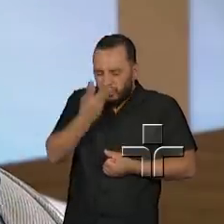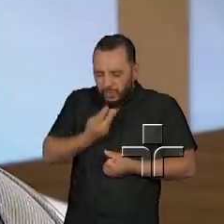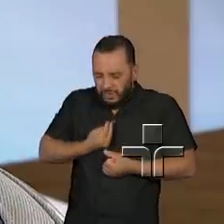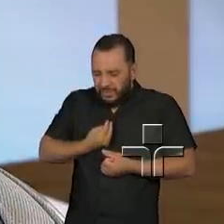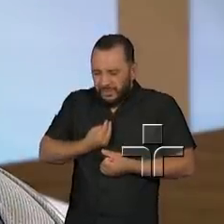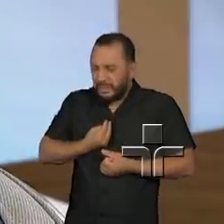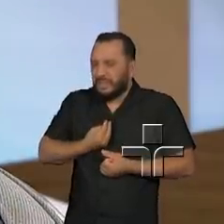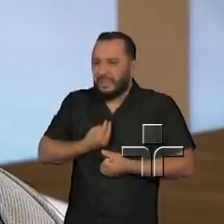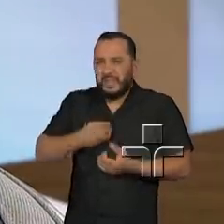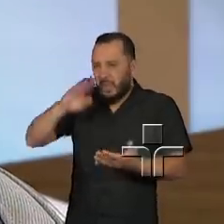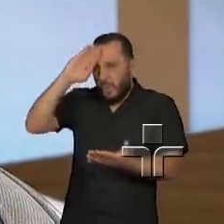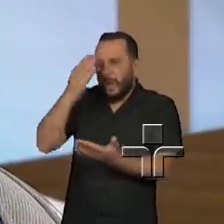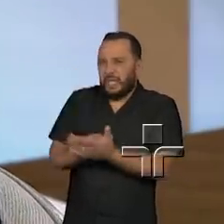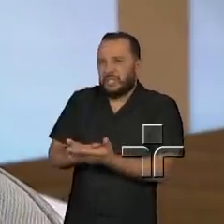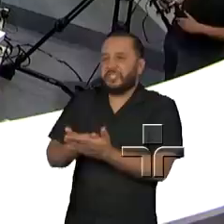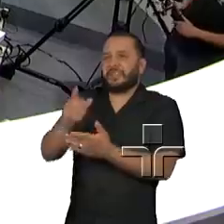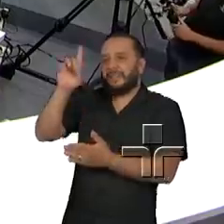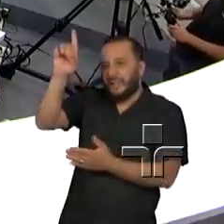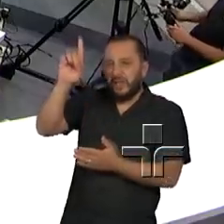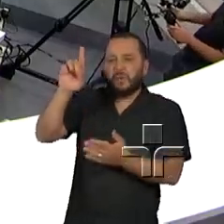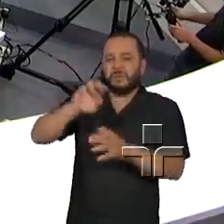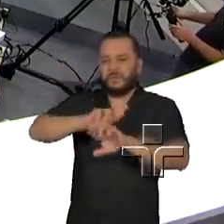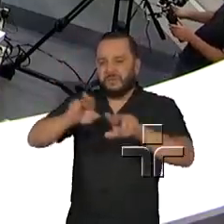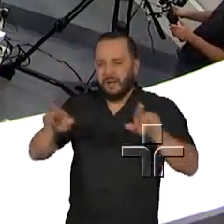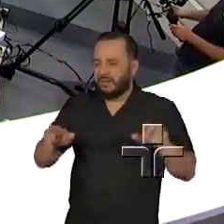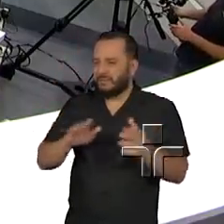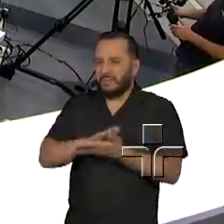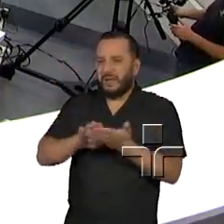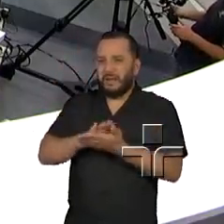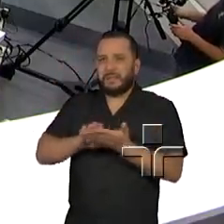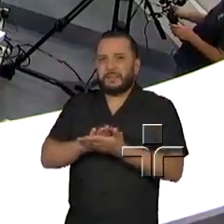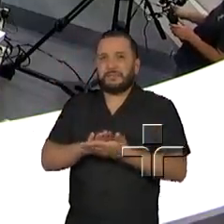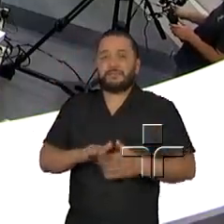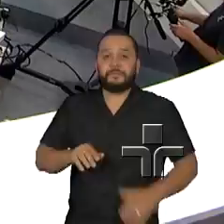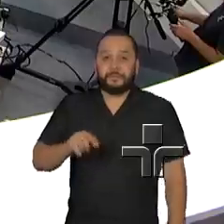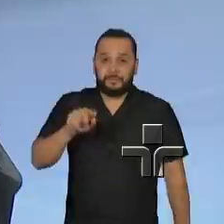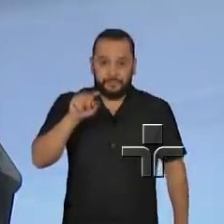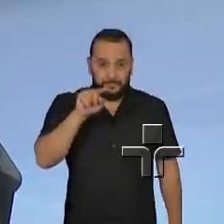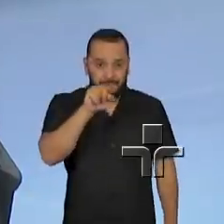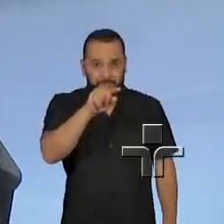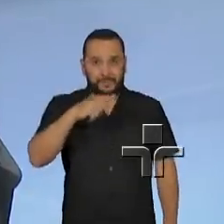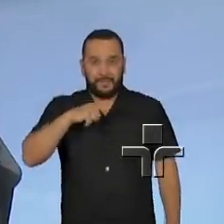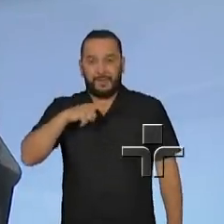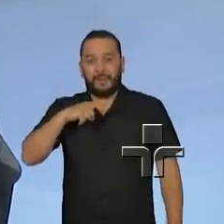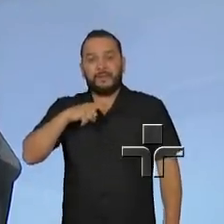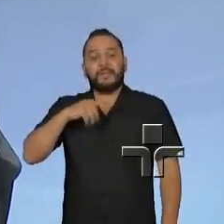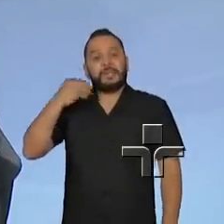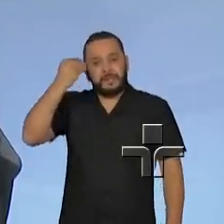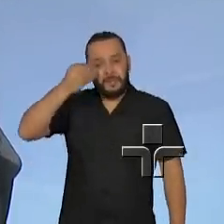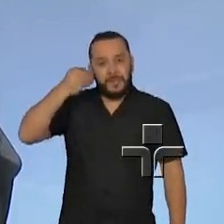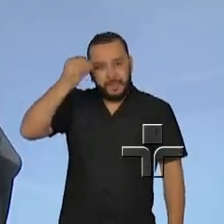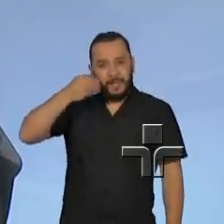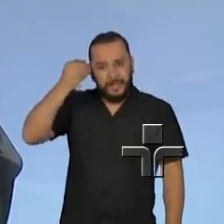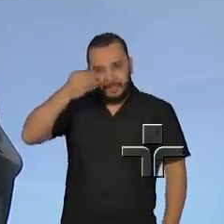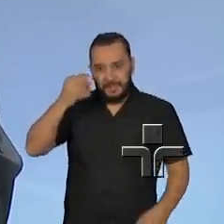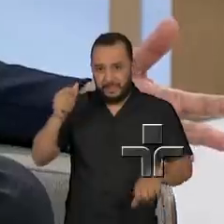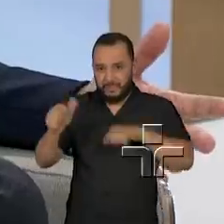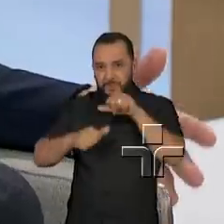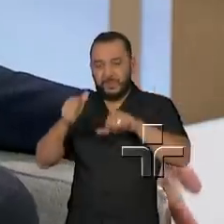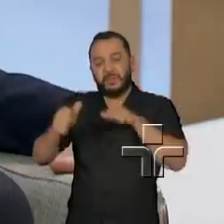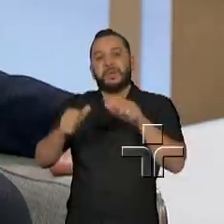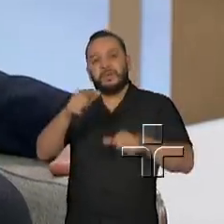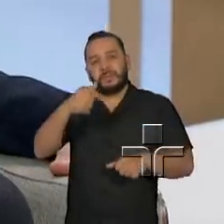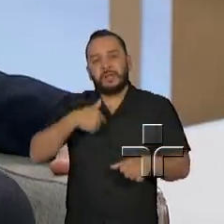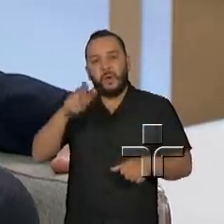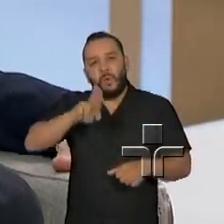imaginárias. Você já teve alguma experiência transformadora, então, com o uso de algum alucinógeno? Eu já relatei